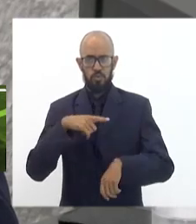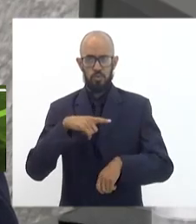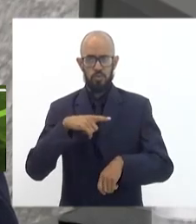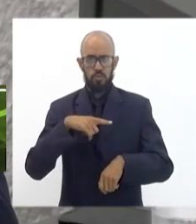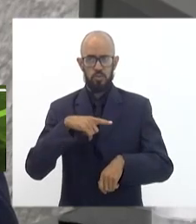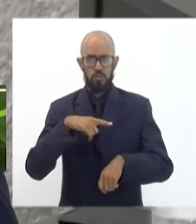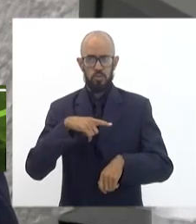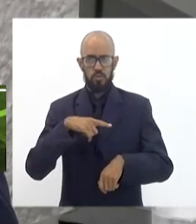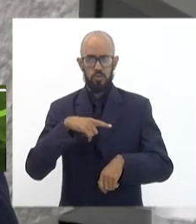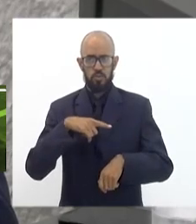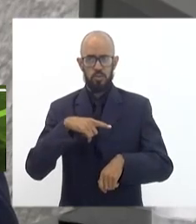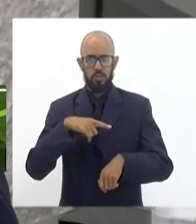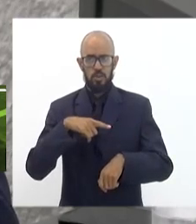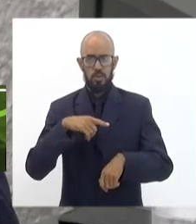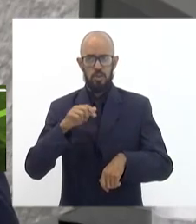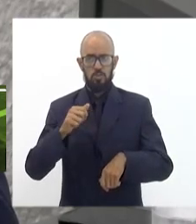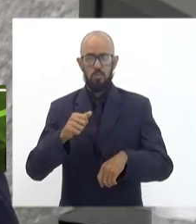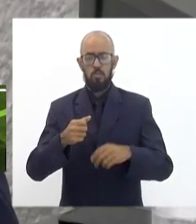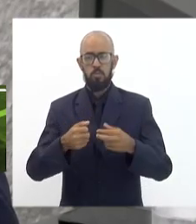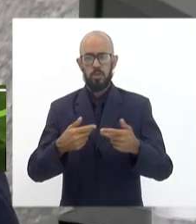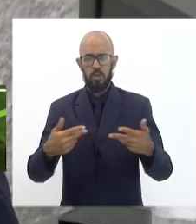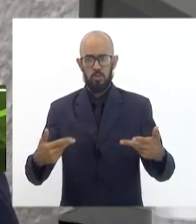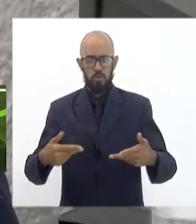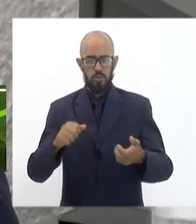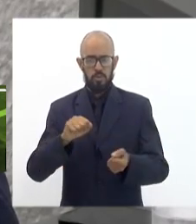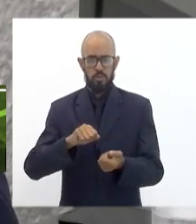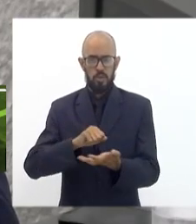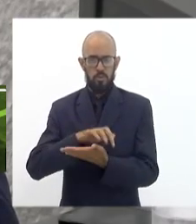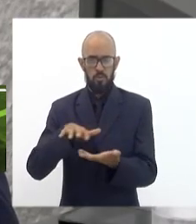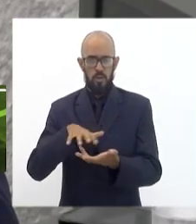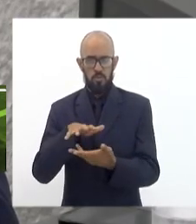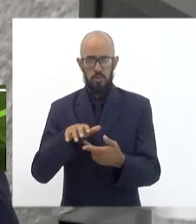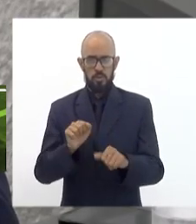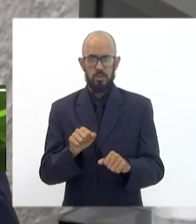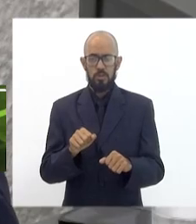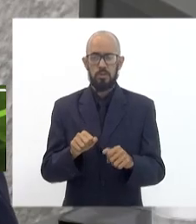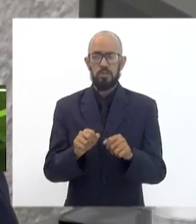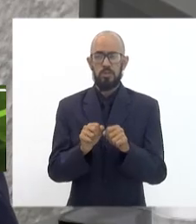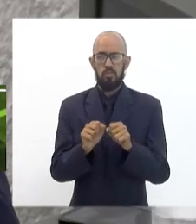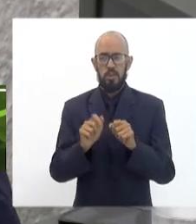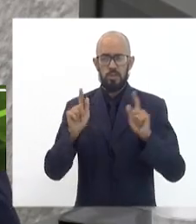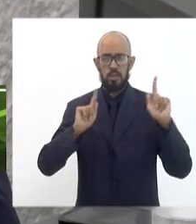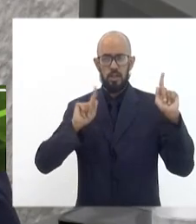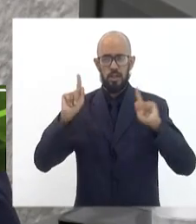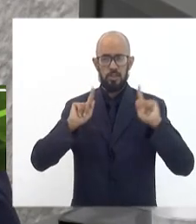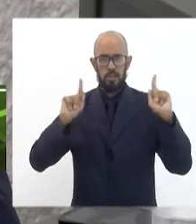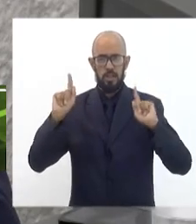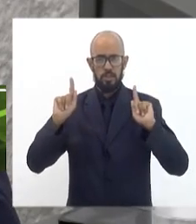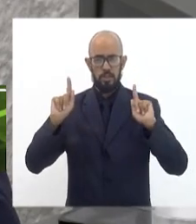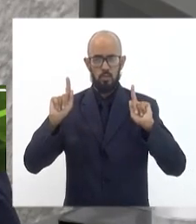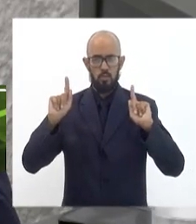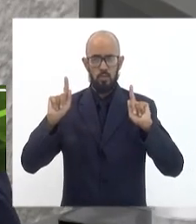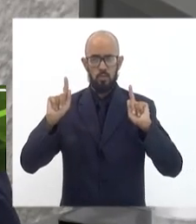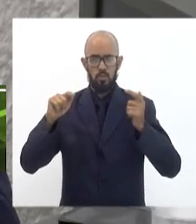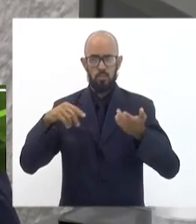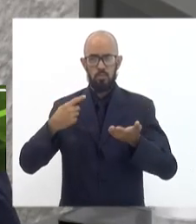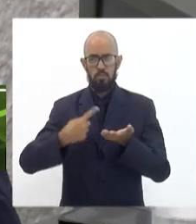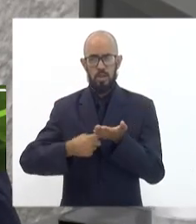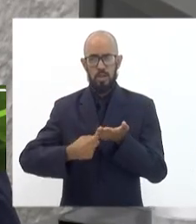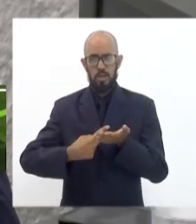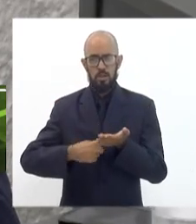grande de conjunto sendo reformados sendo licitados e licitações marcadas